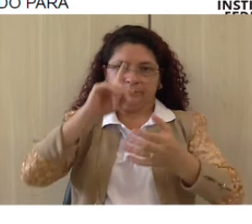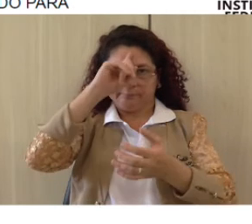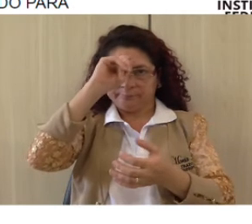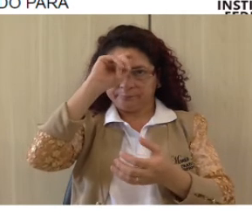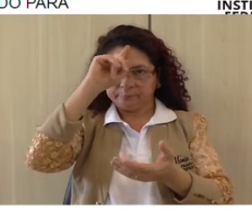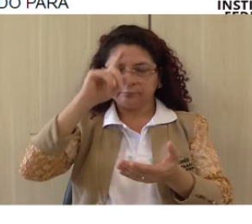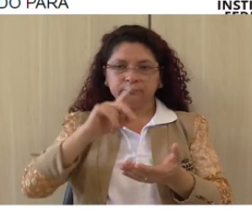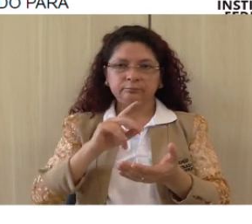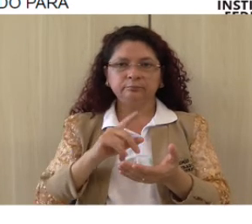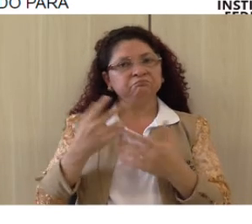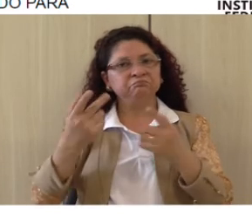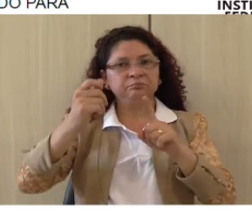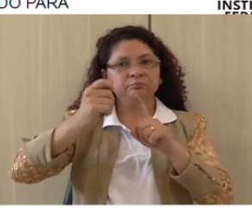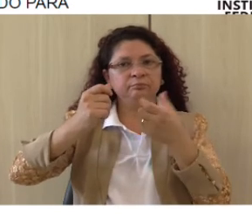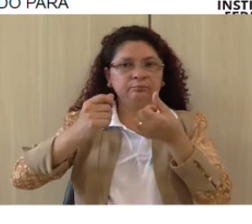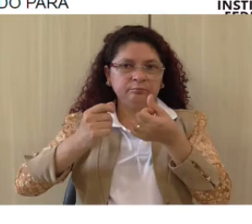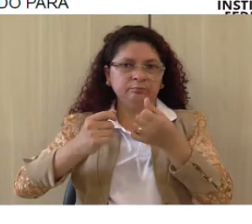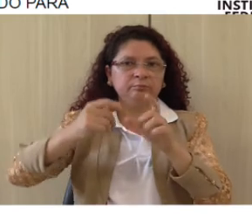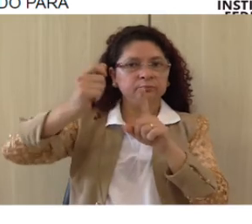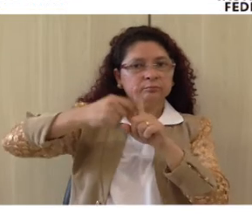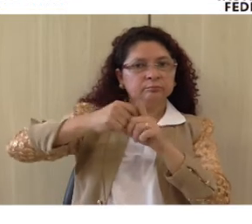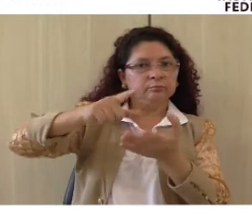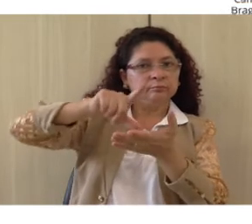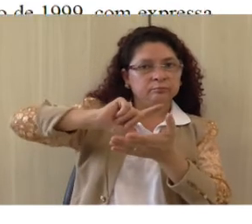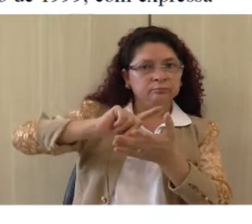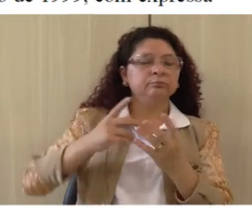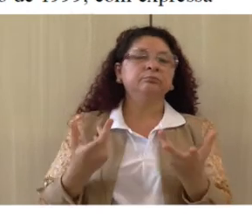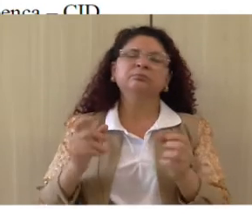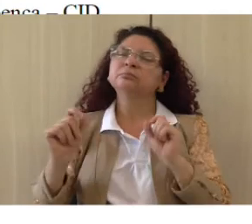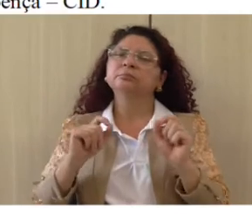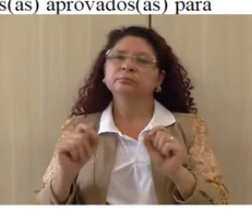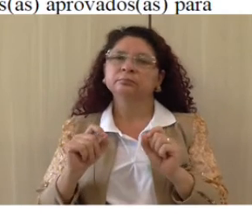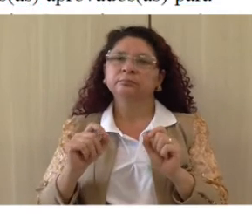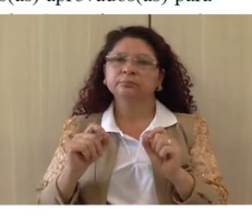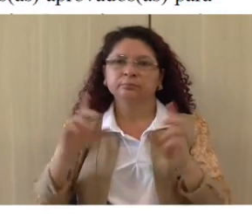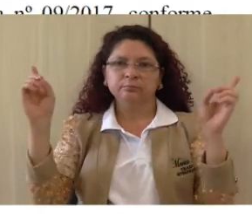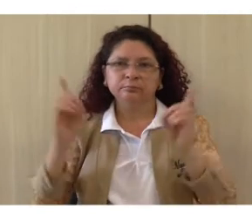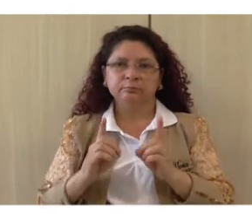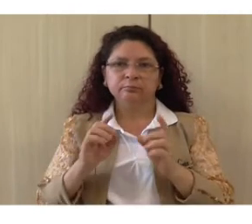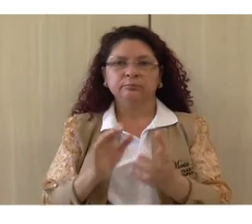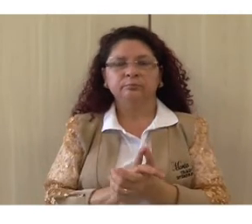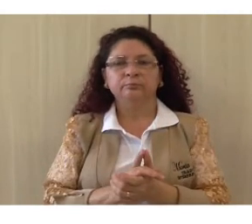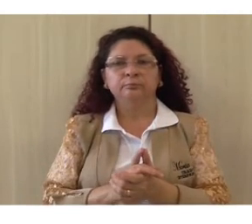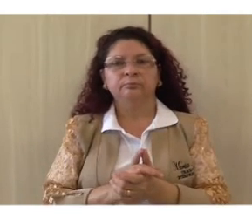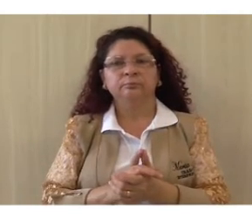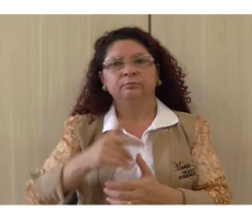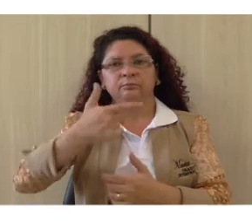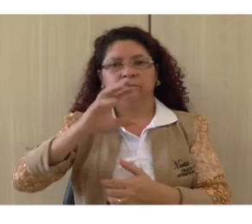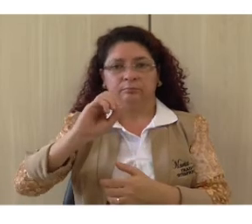médico emitido há no máximo 6 meses, atestando a espécie e o grau da deficiência. Página